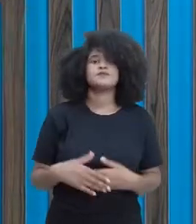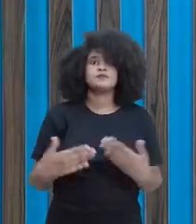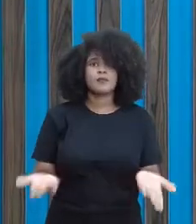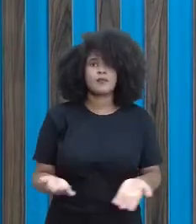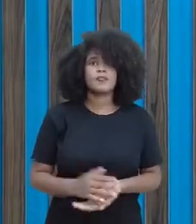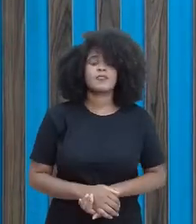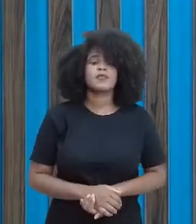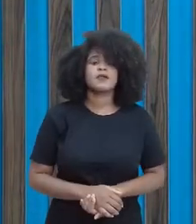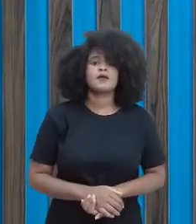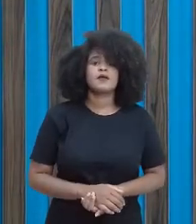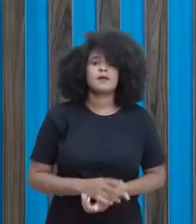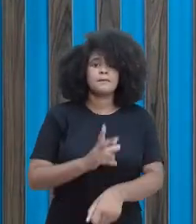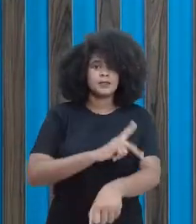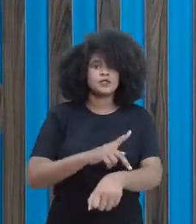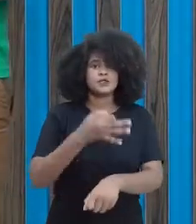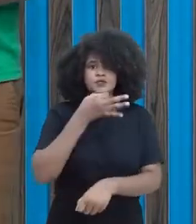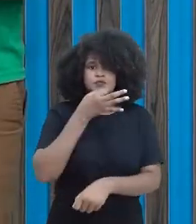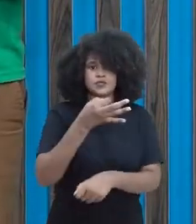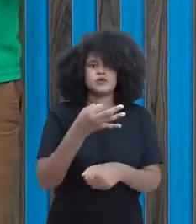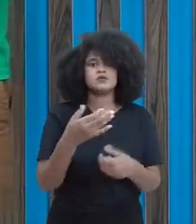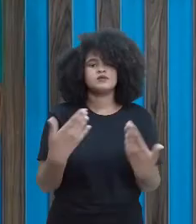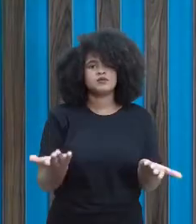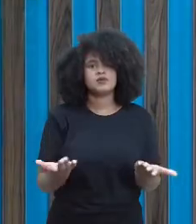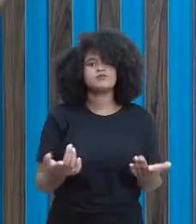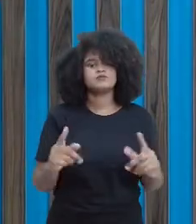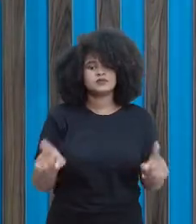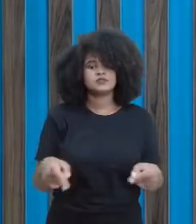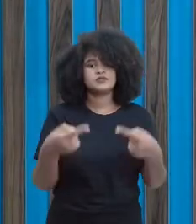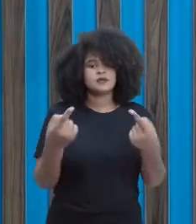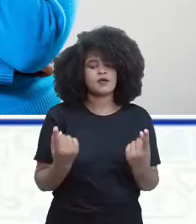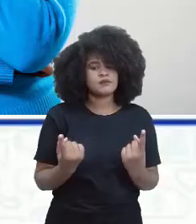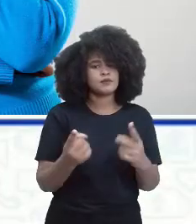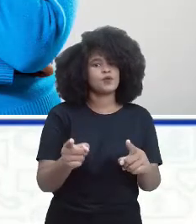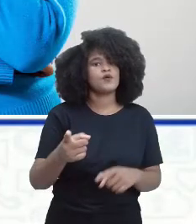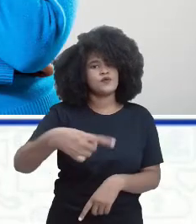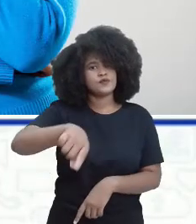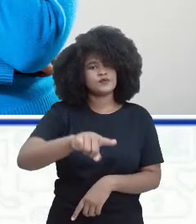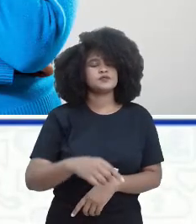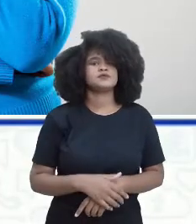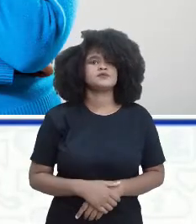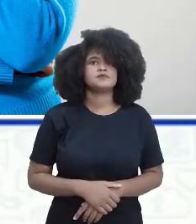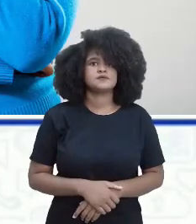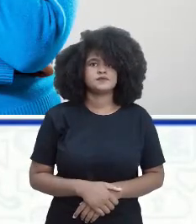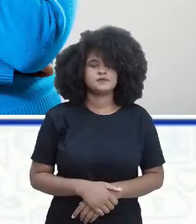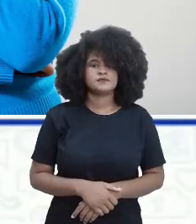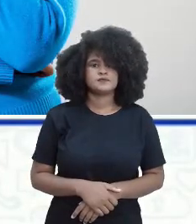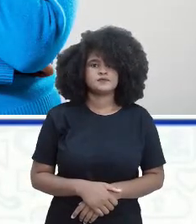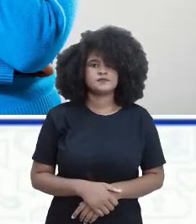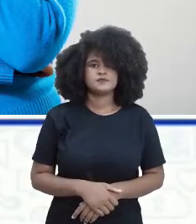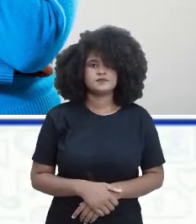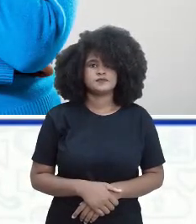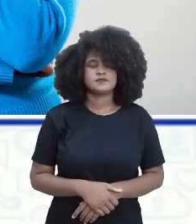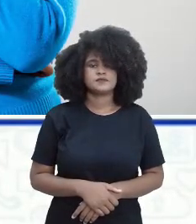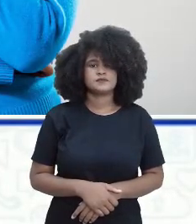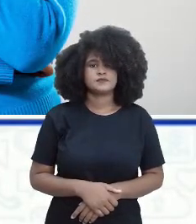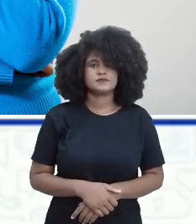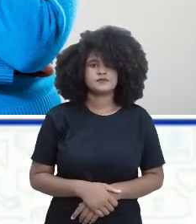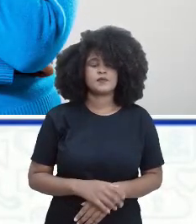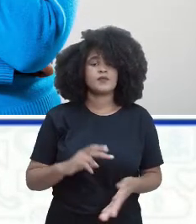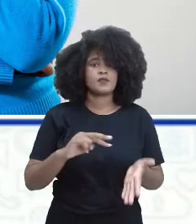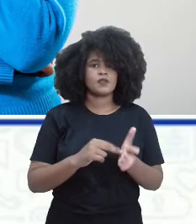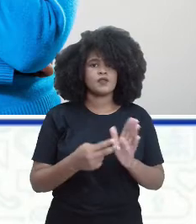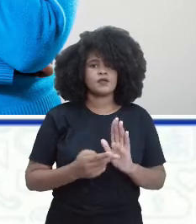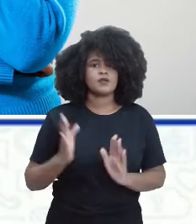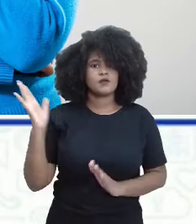pedagogia crítica que a gente faz a provocação. Nossa provocação hoje foi bem perto do fim. Do you consider yourself a critical person? Ou seja,